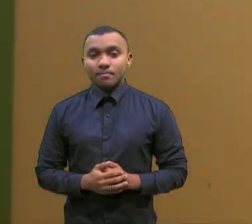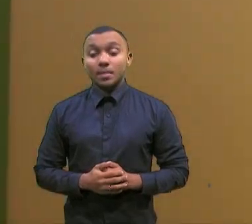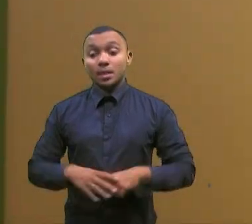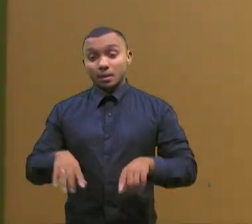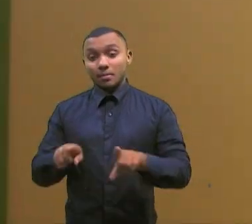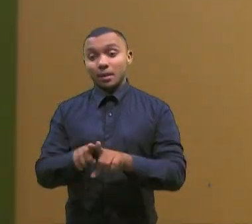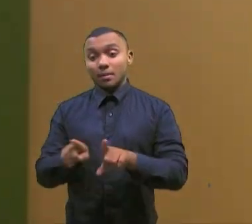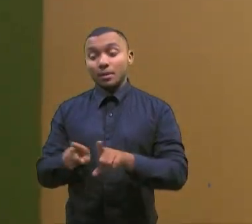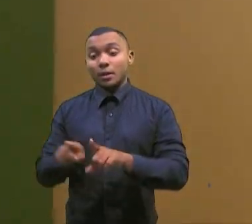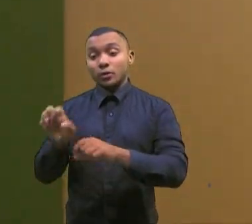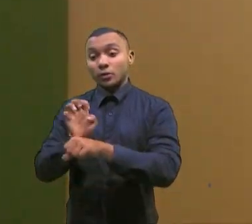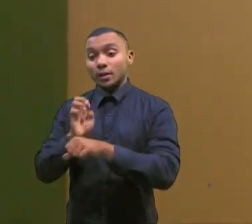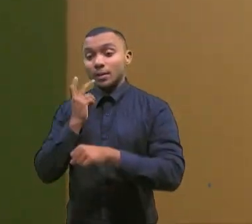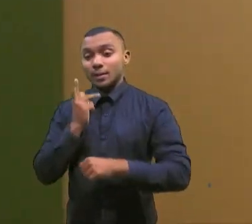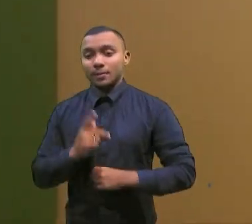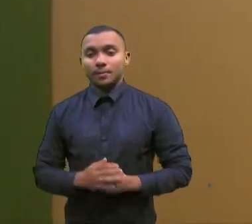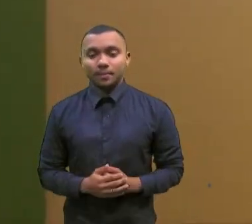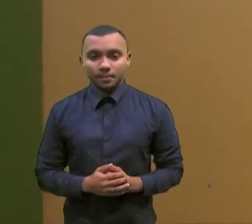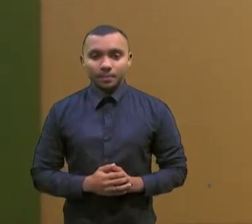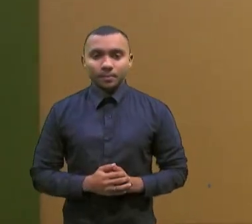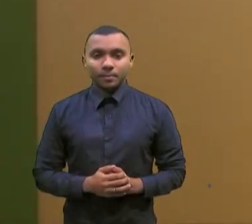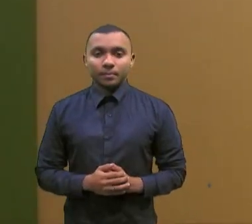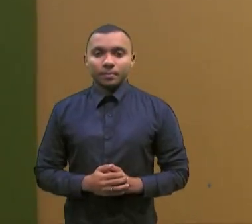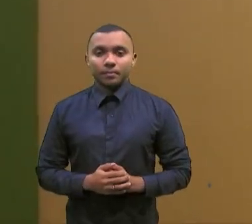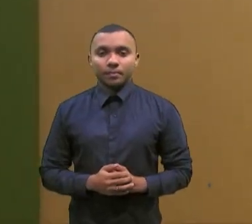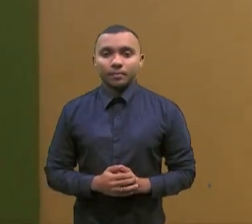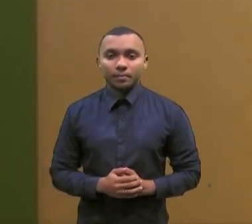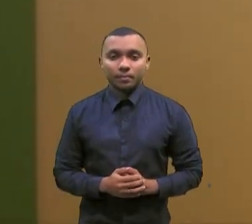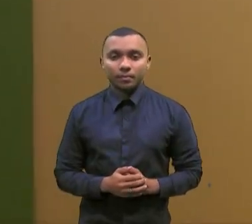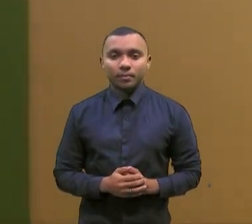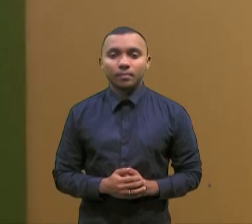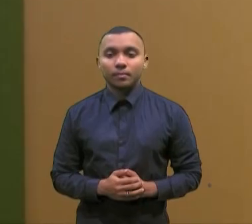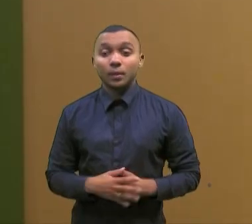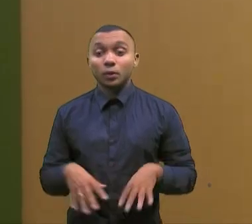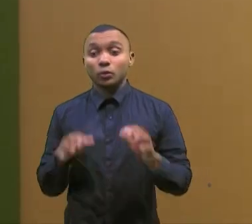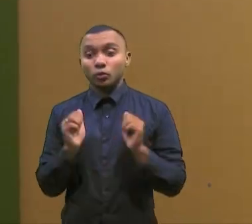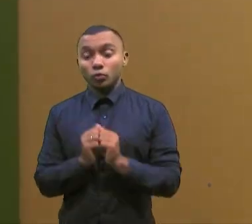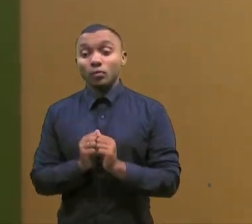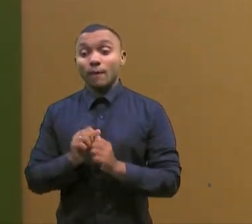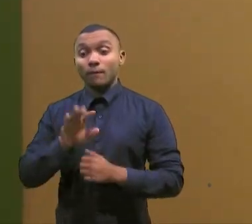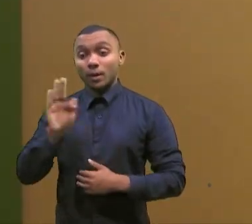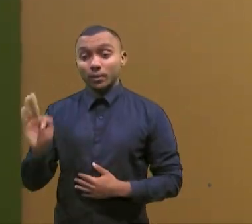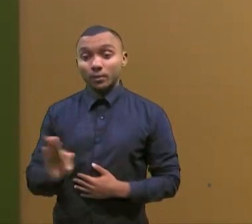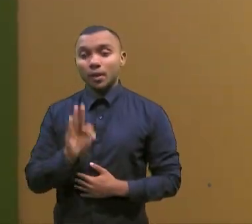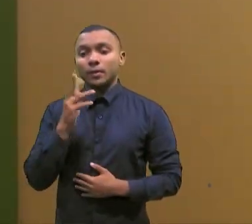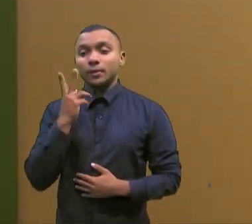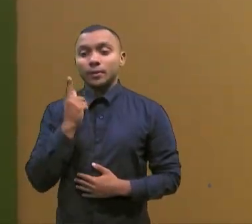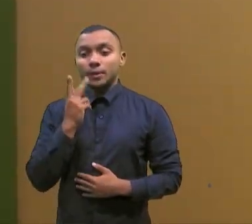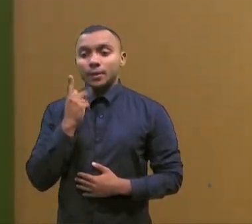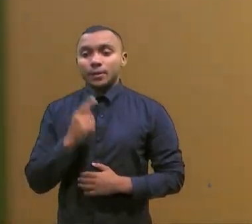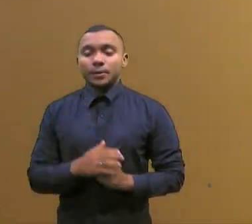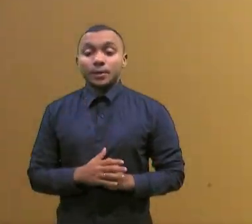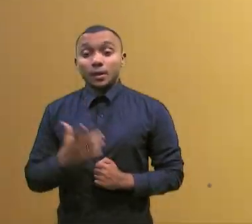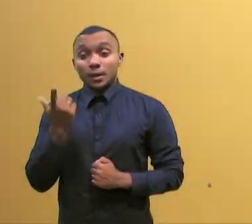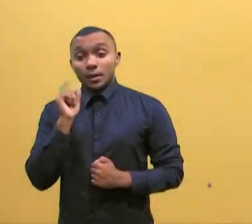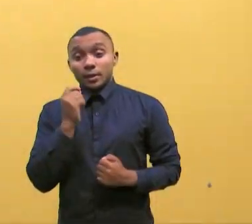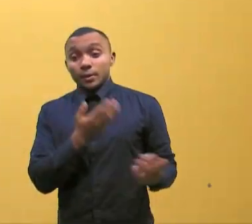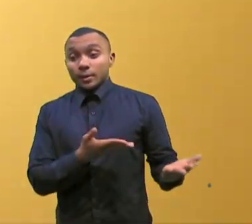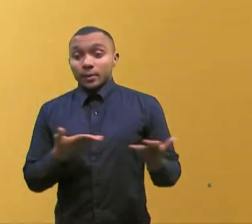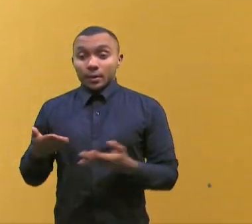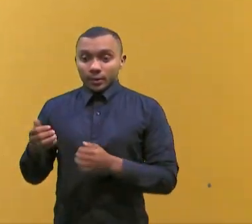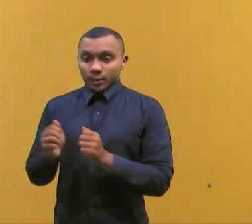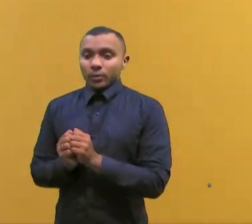Ceará, com histórias aí cruzadas com a Universidade de Fortaleza. Quem vai nos receber e está aqui com a